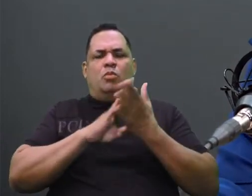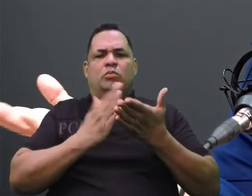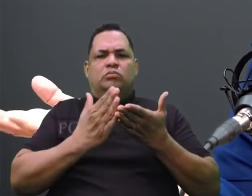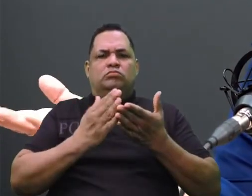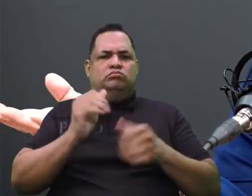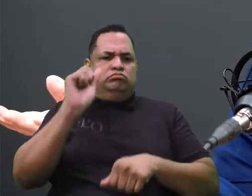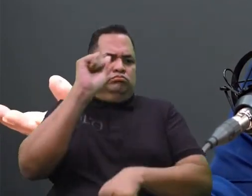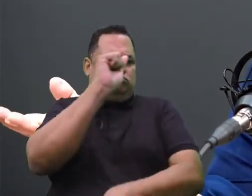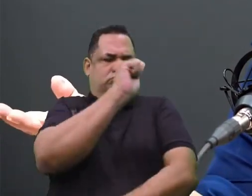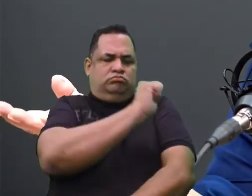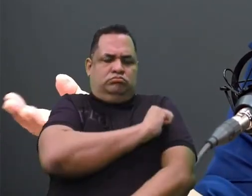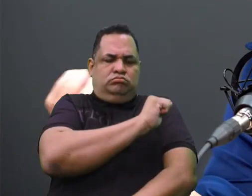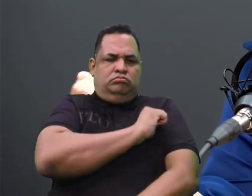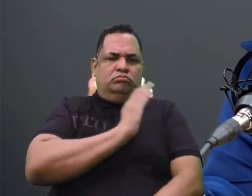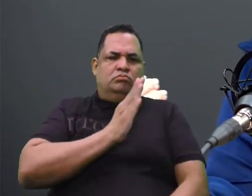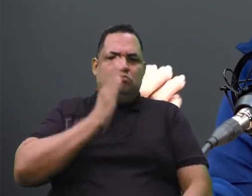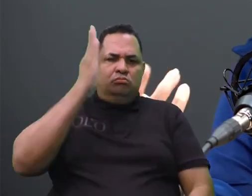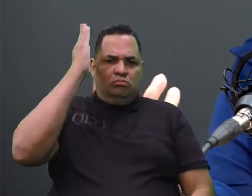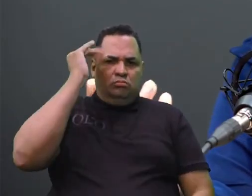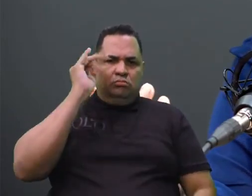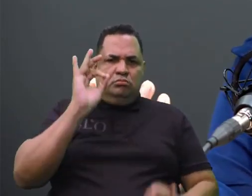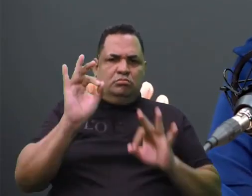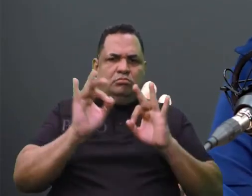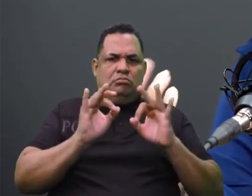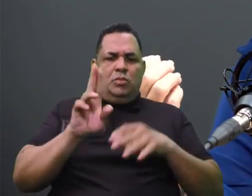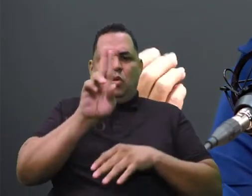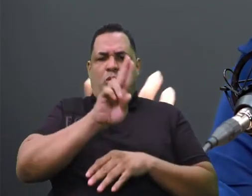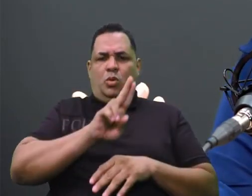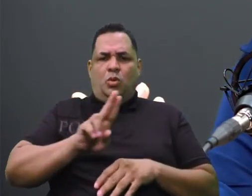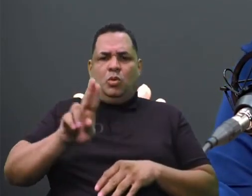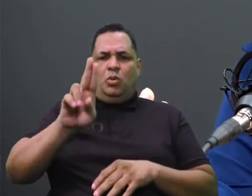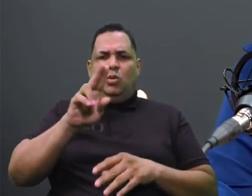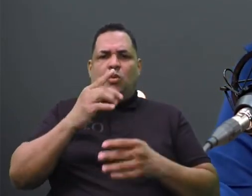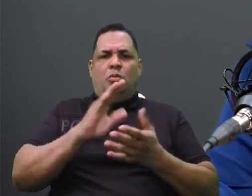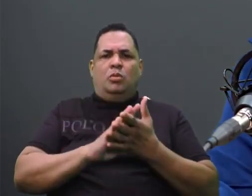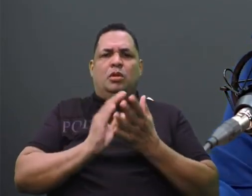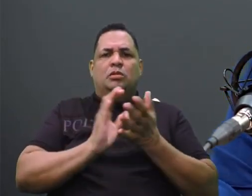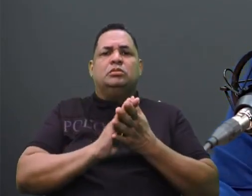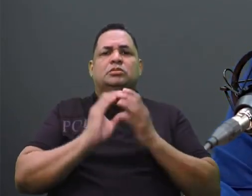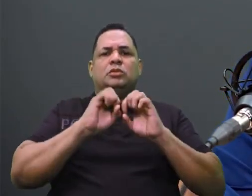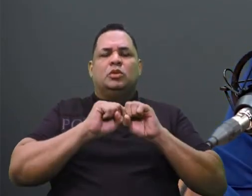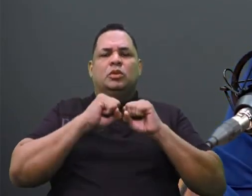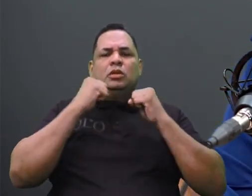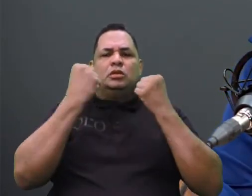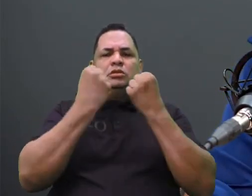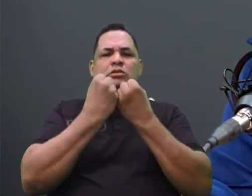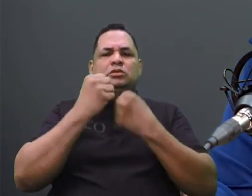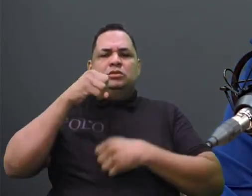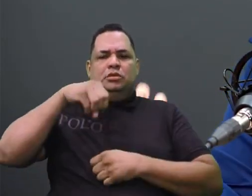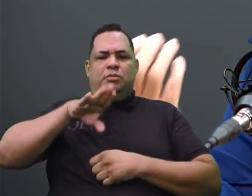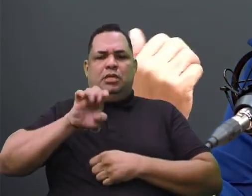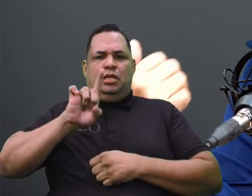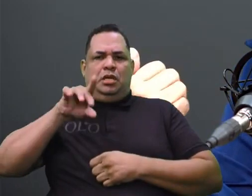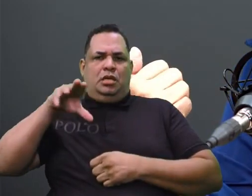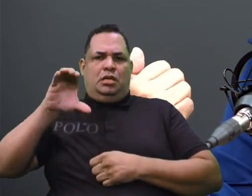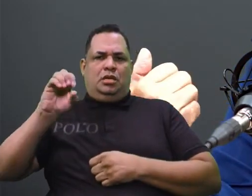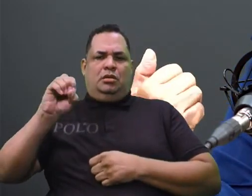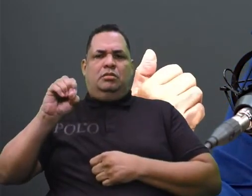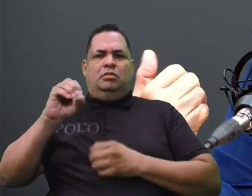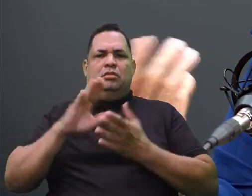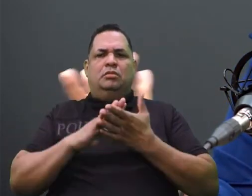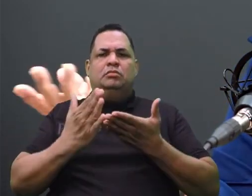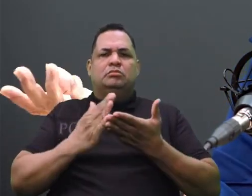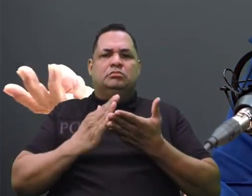alunos devem já saber, né, que foi adotada por conta do Congresso de Milão. Exatamente. Então, isso